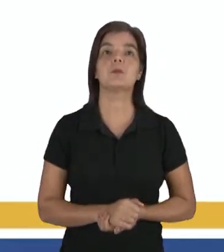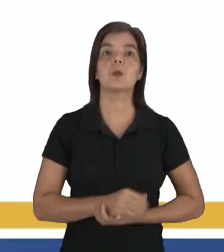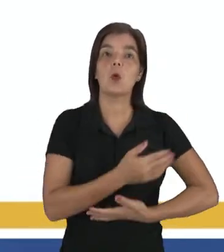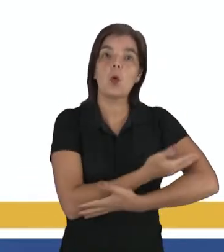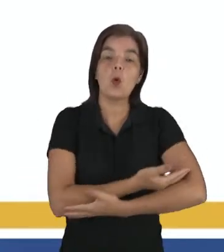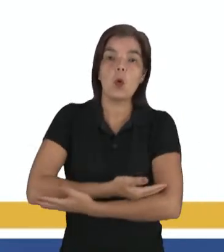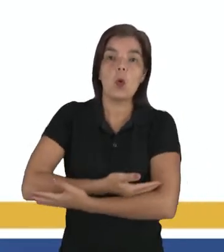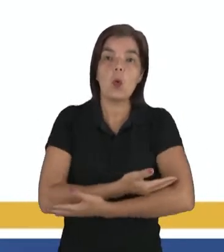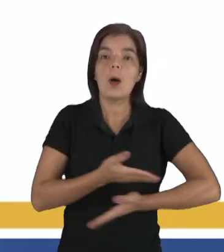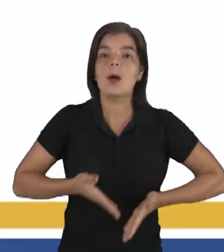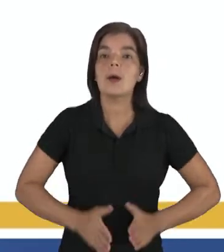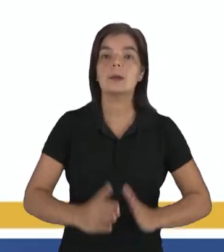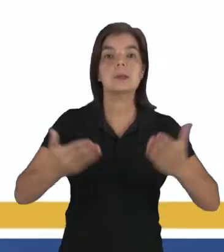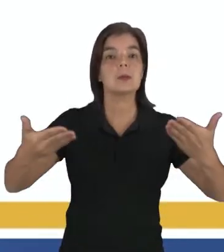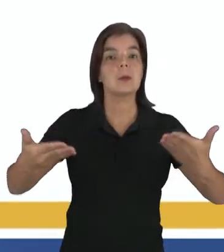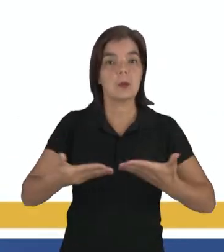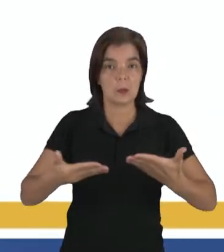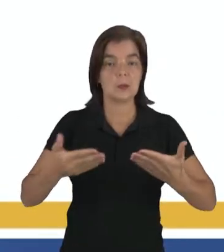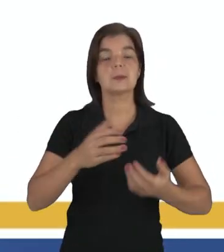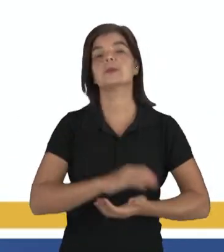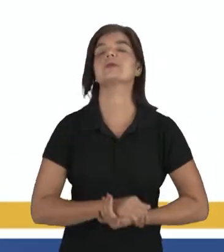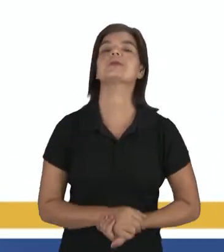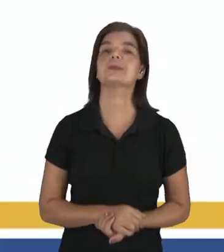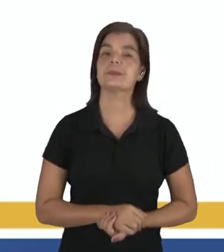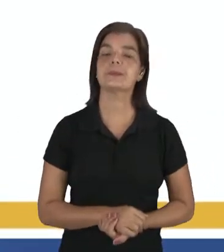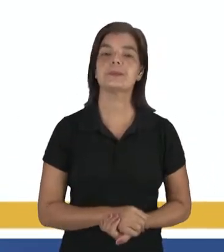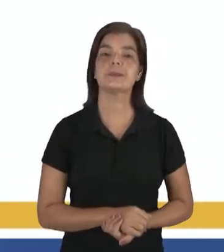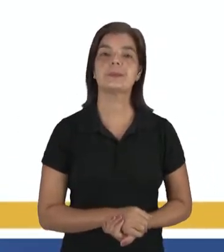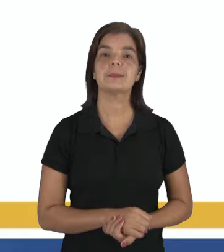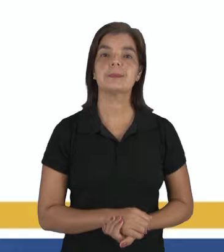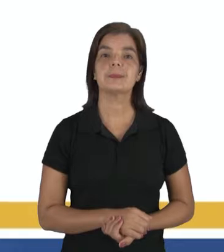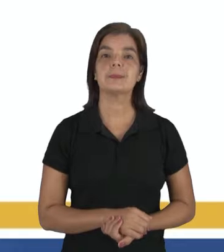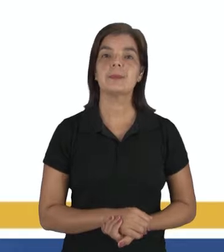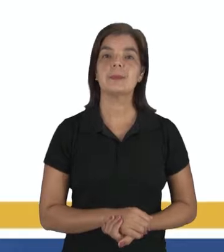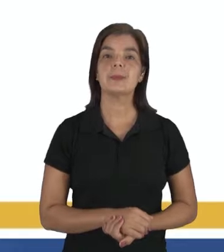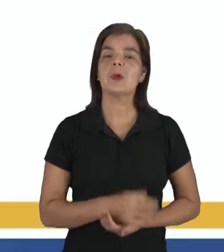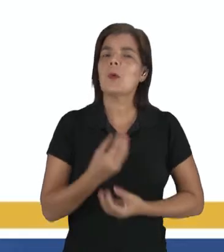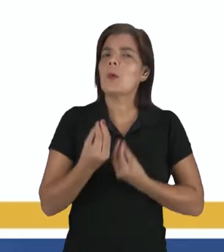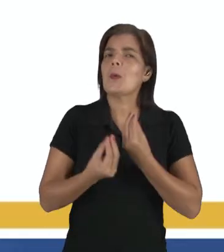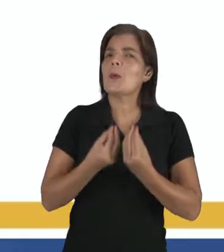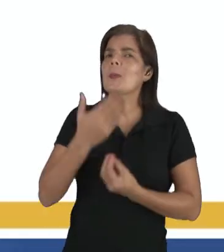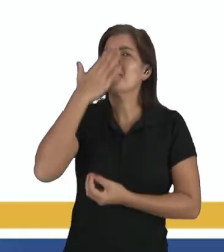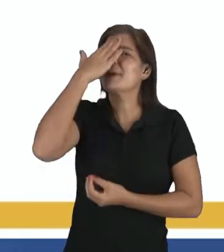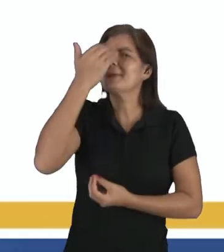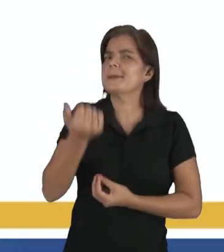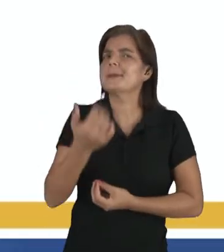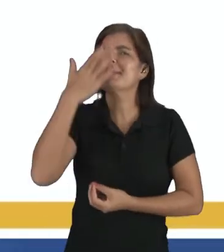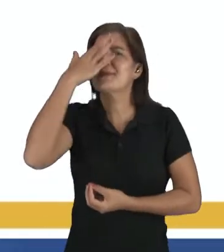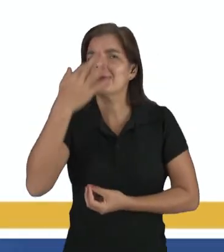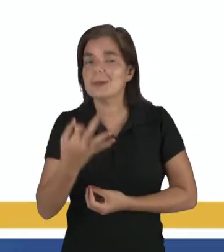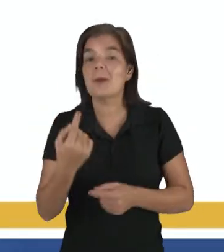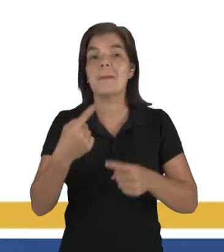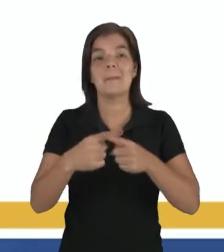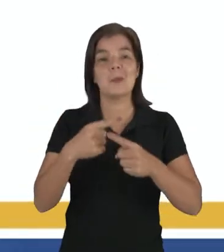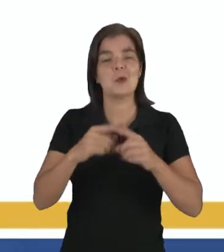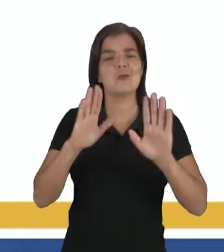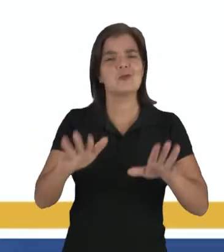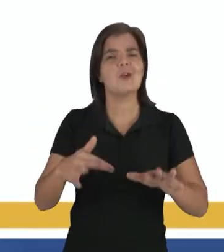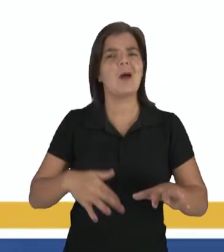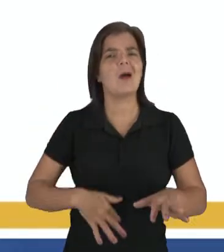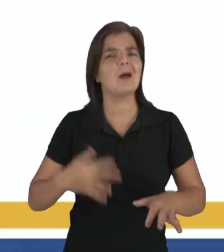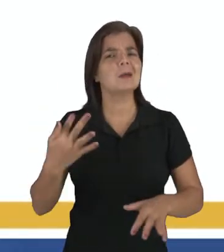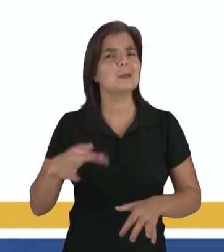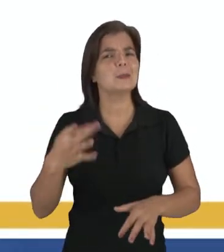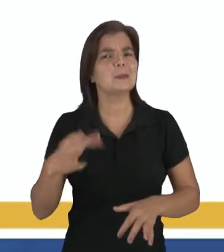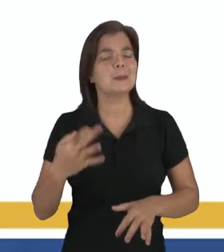The baby is going to born today. O bebê nascerá hoje. Como é que eu sei? Como é que eu tenho tanta certeza? Porque eu já estou sentindo